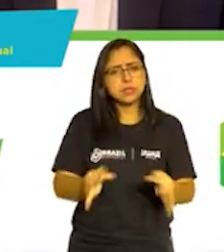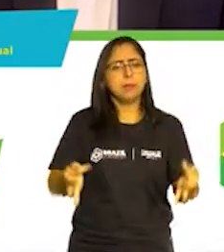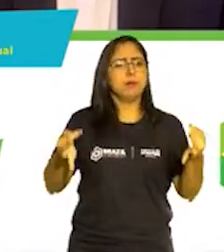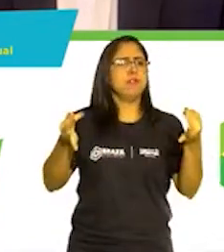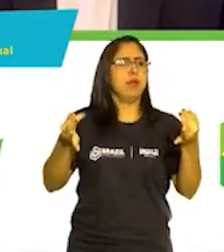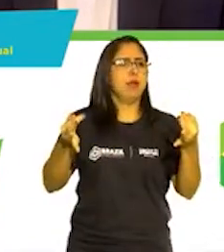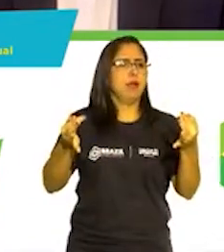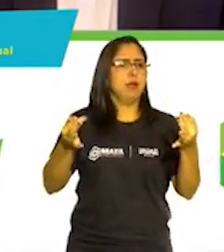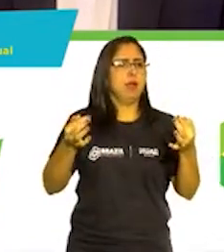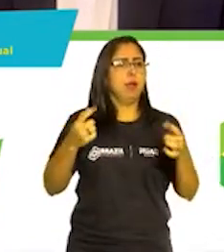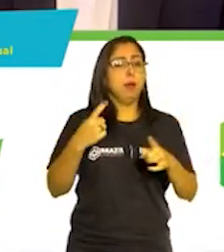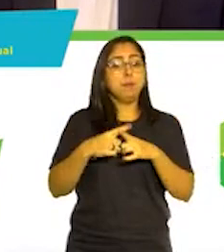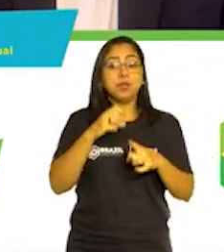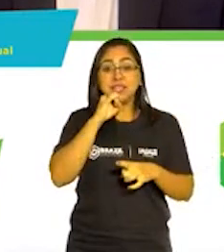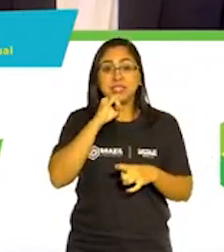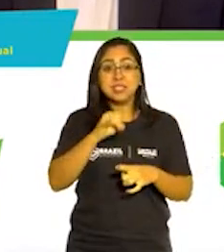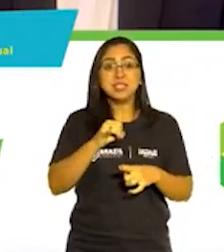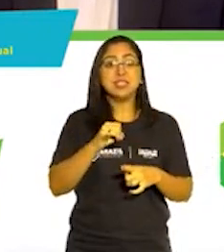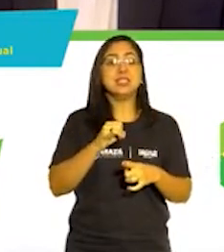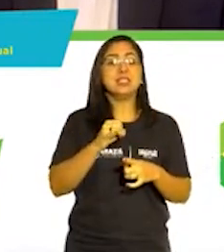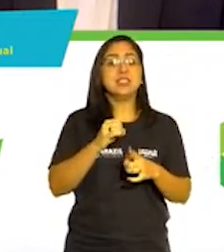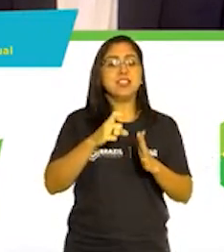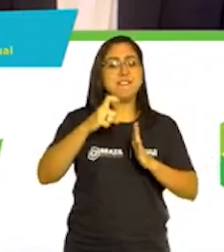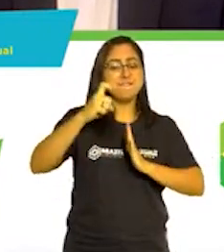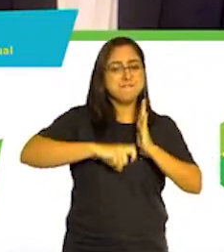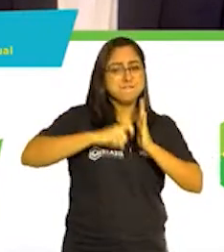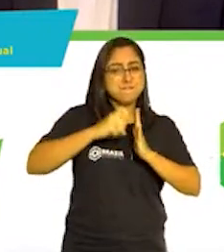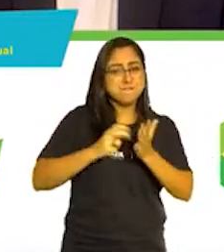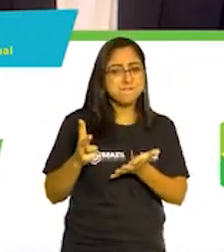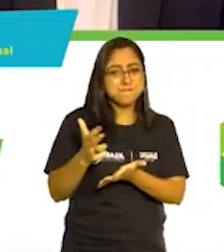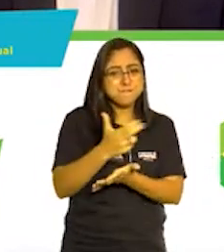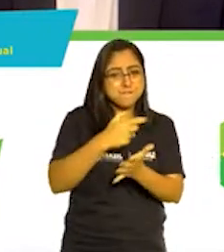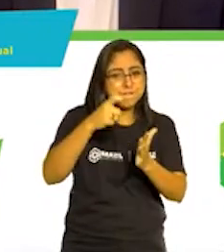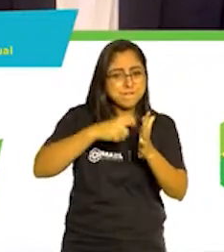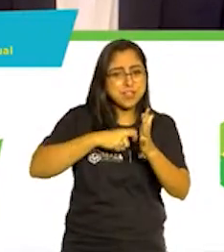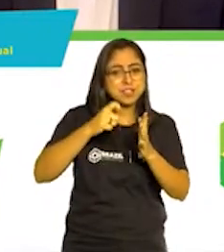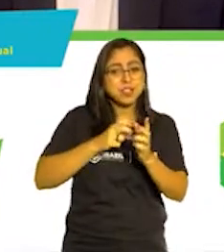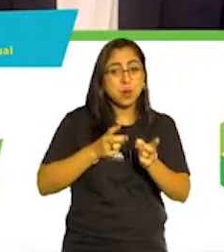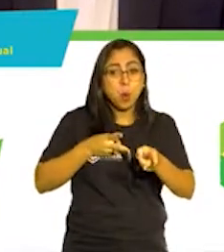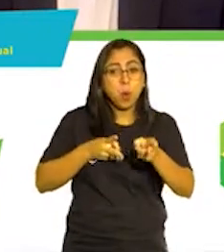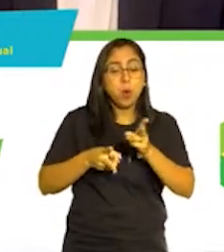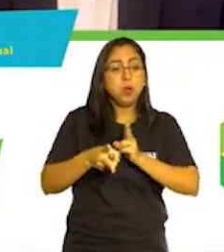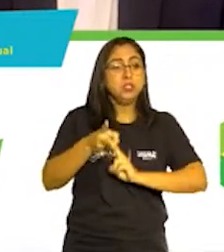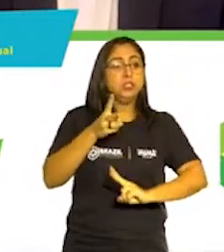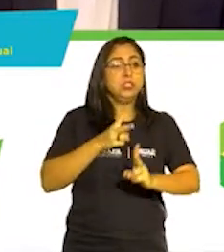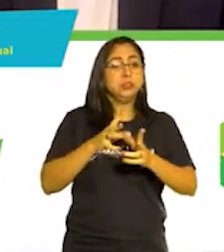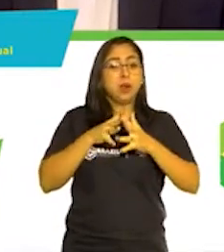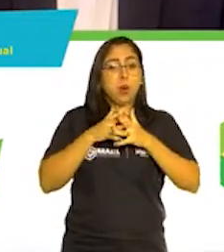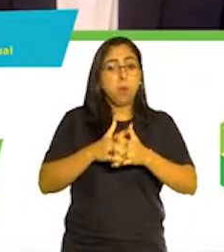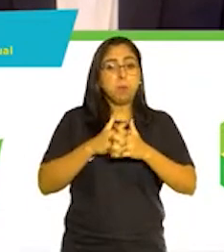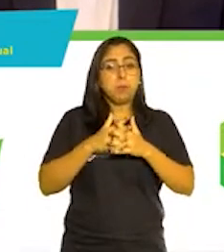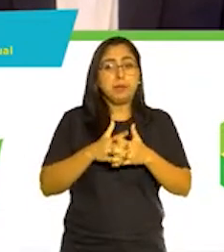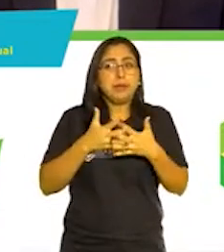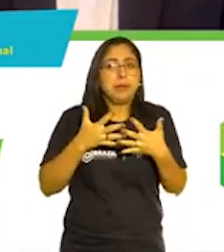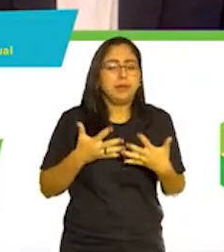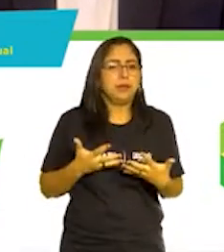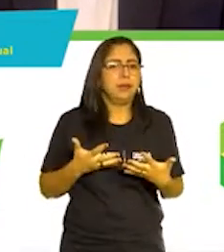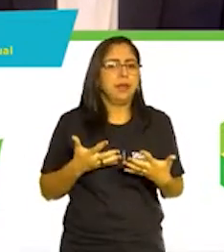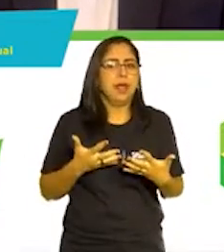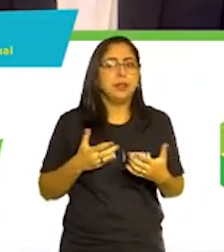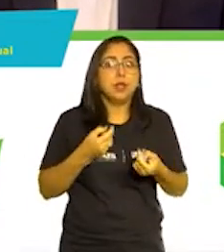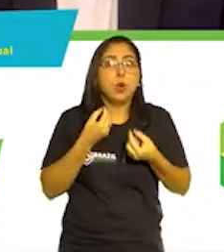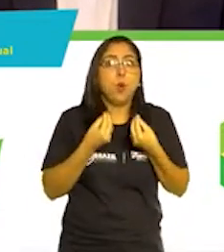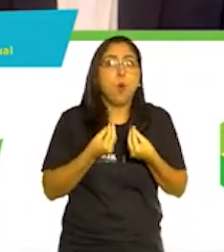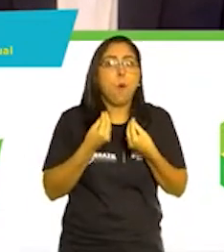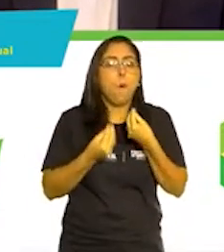política fiscal, ela é desnecessariamente, absurdamente complexa. A nossa economia não vai crescer, e se a